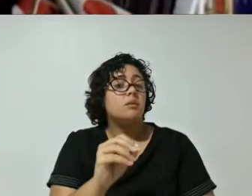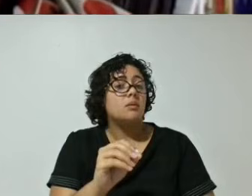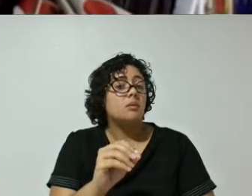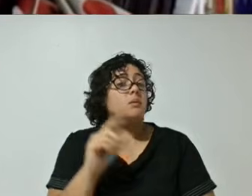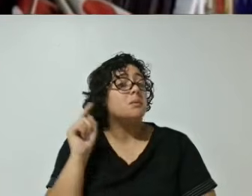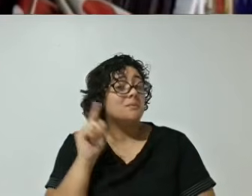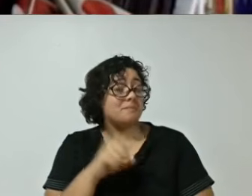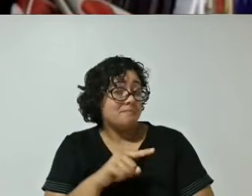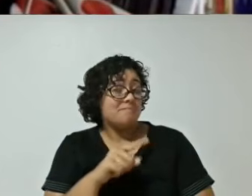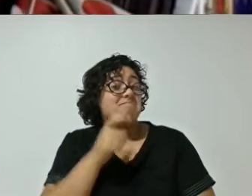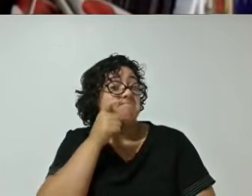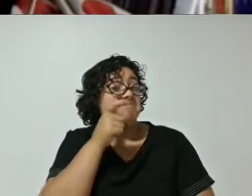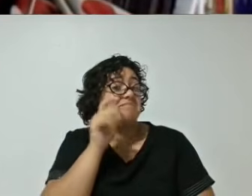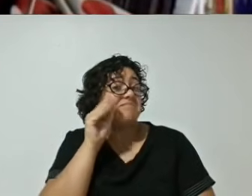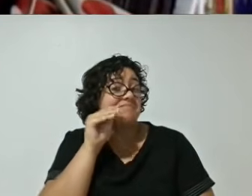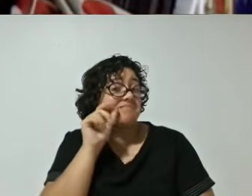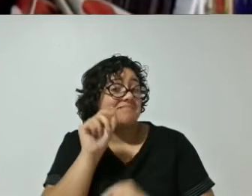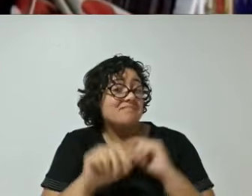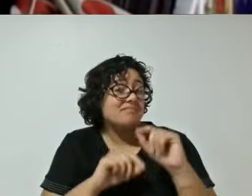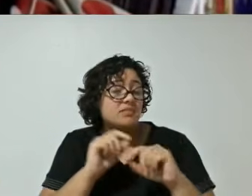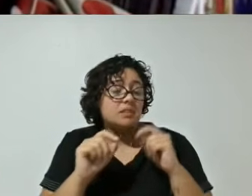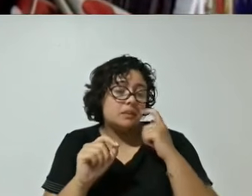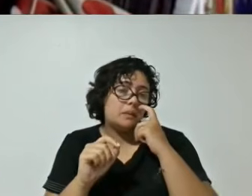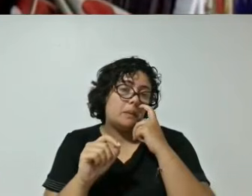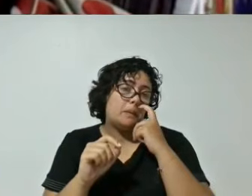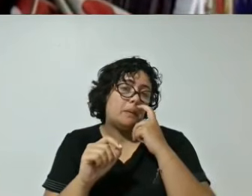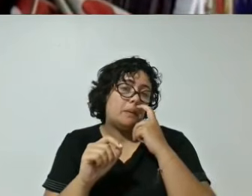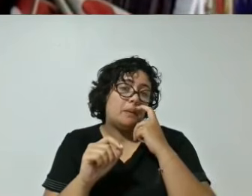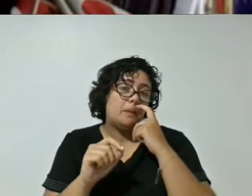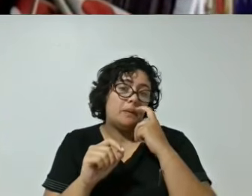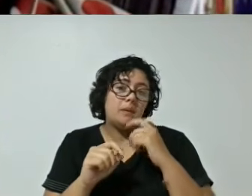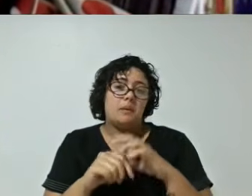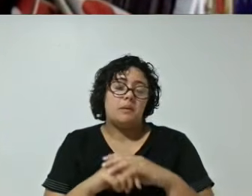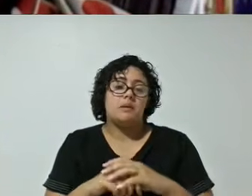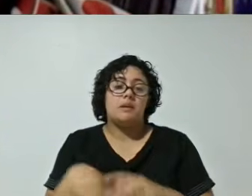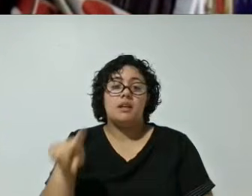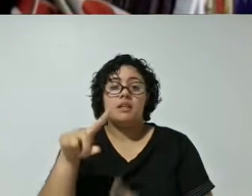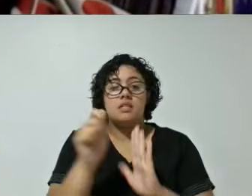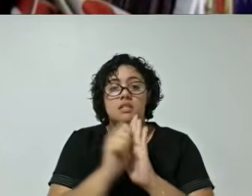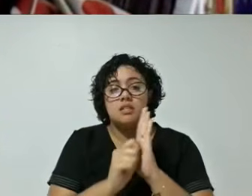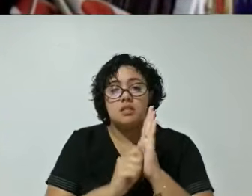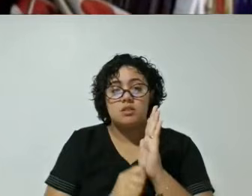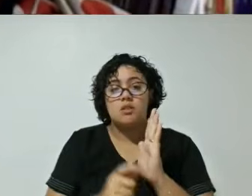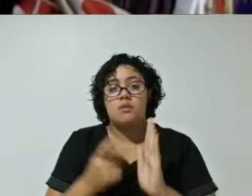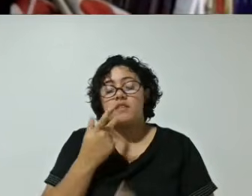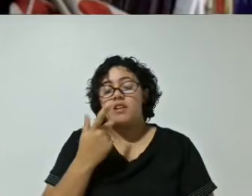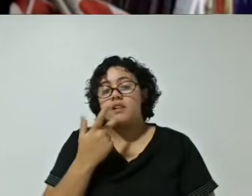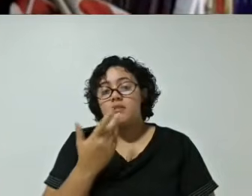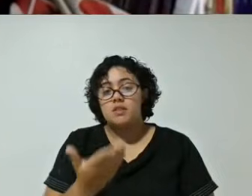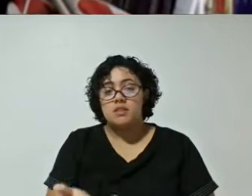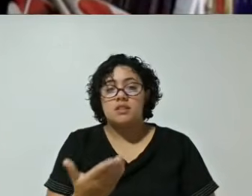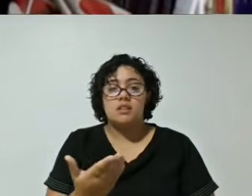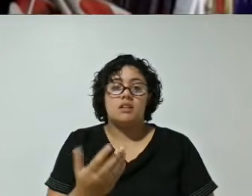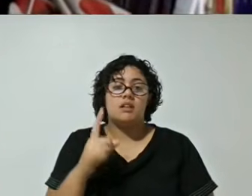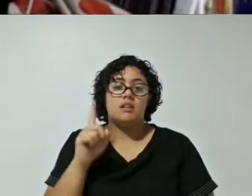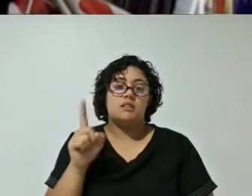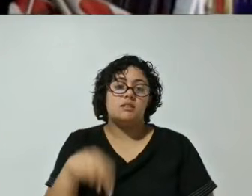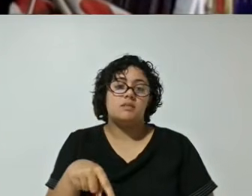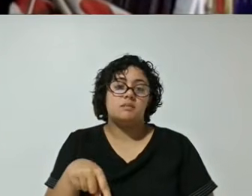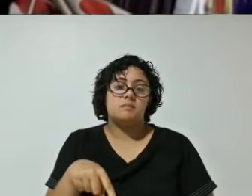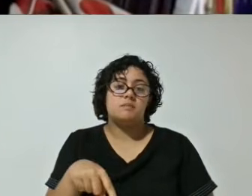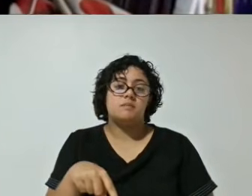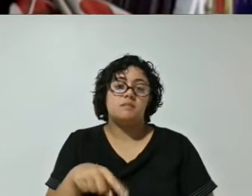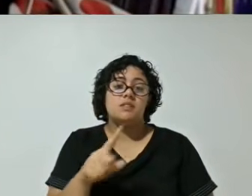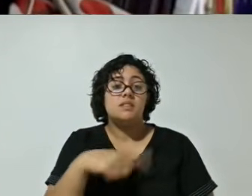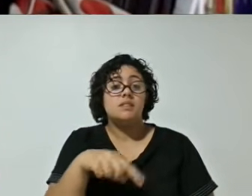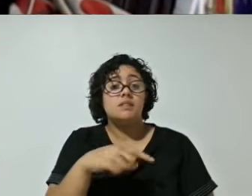né? Na ah, verdade, assim, esses escritores que eu falei para você, uhum, a gente